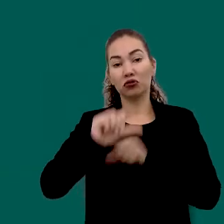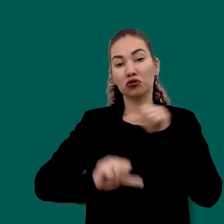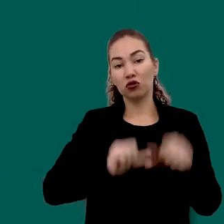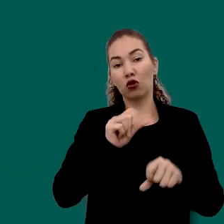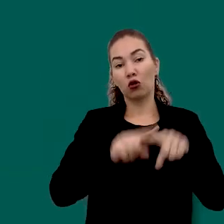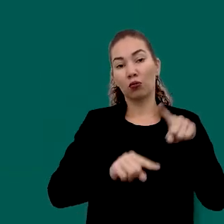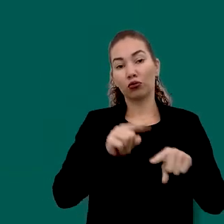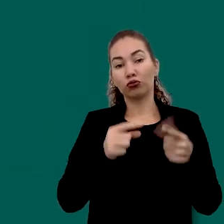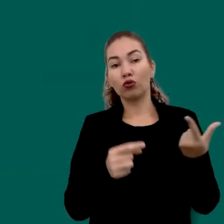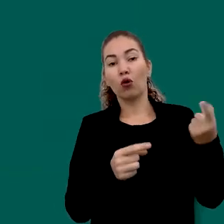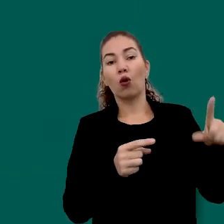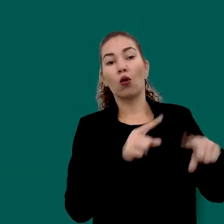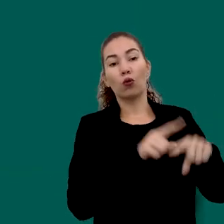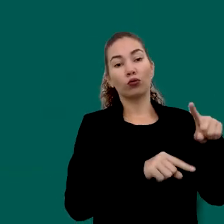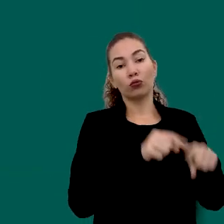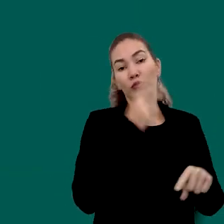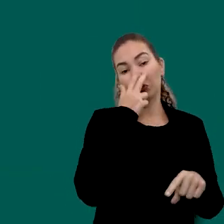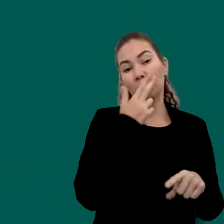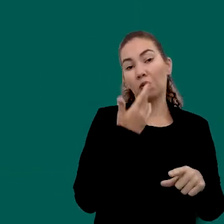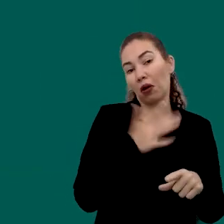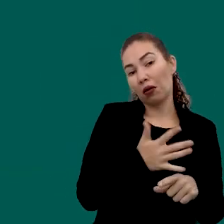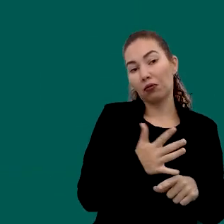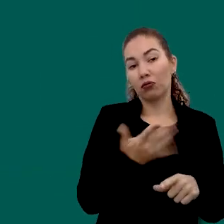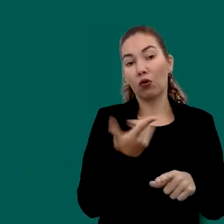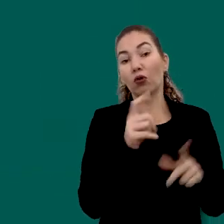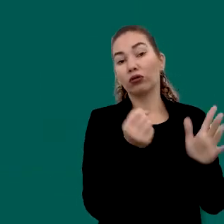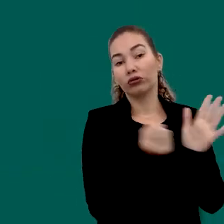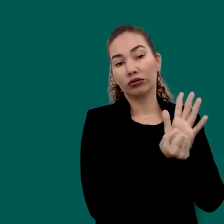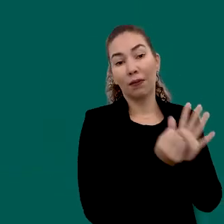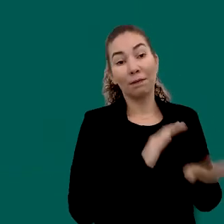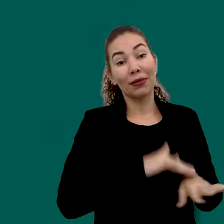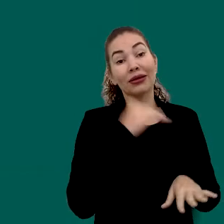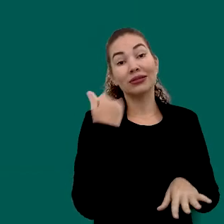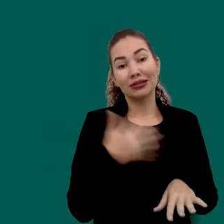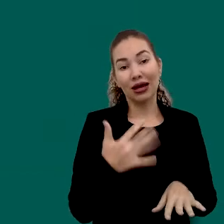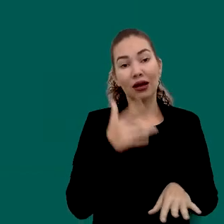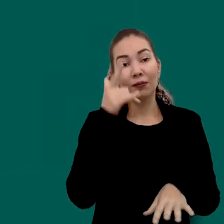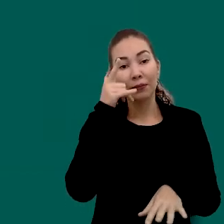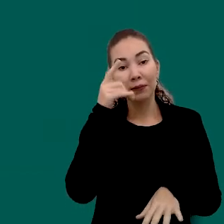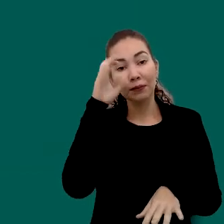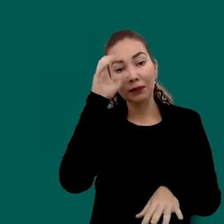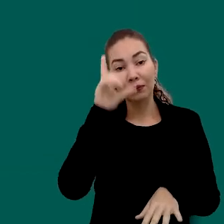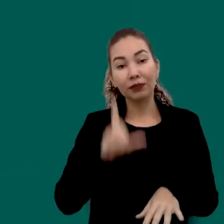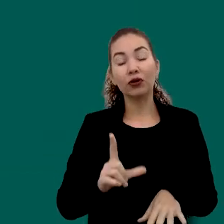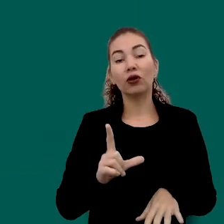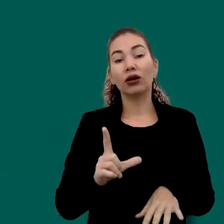produto similar, talvez um produto até mais caro, para que o cliente não se saia